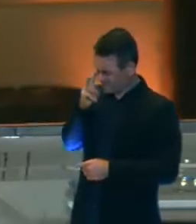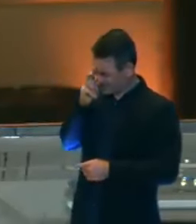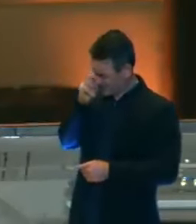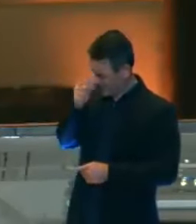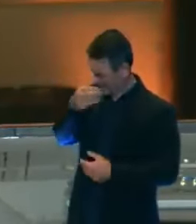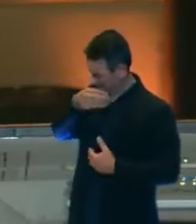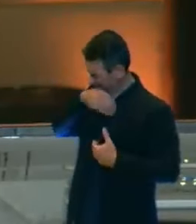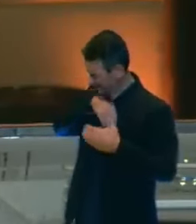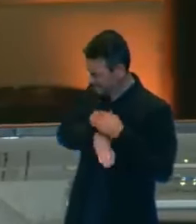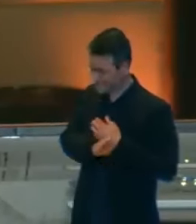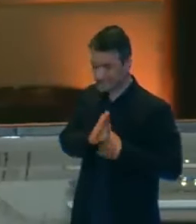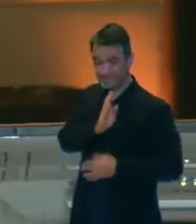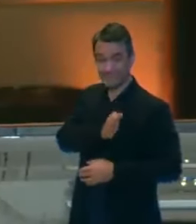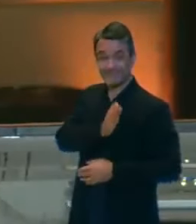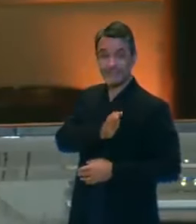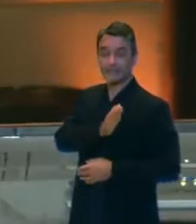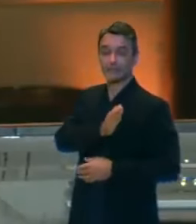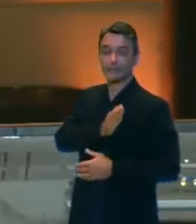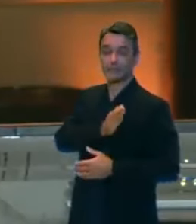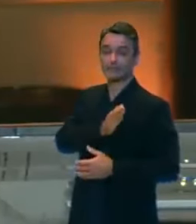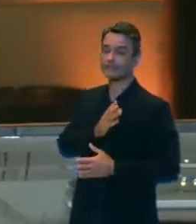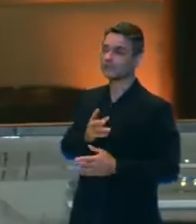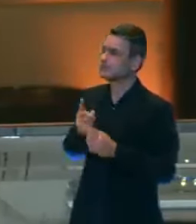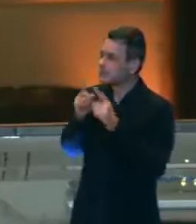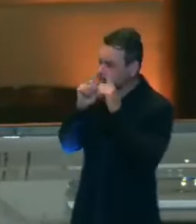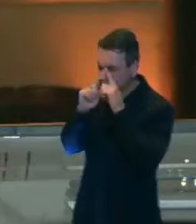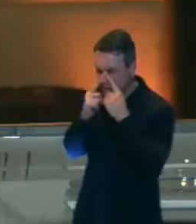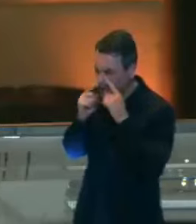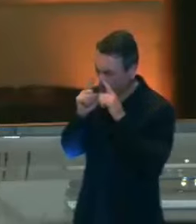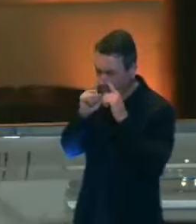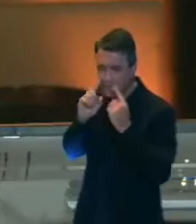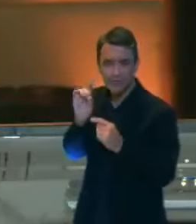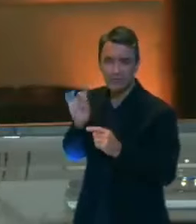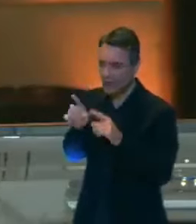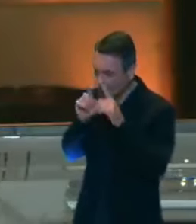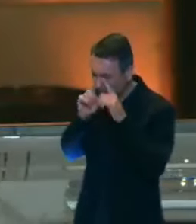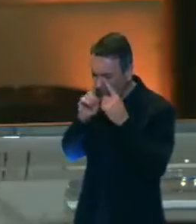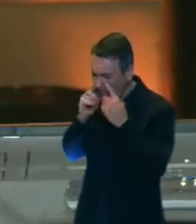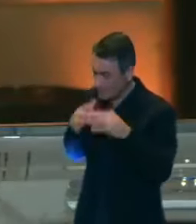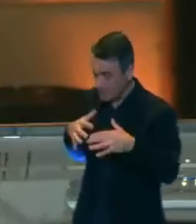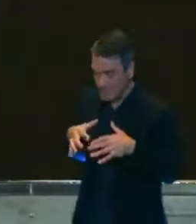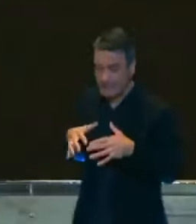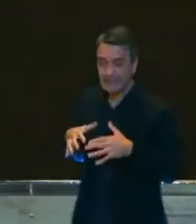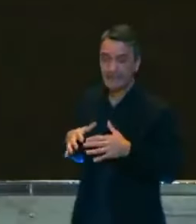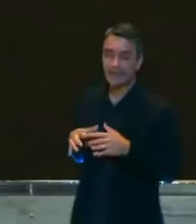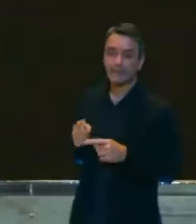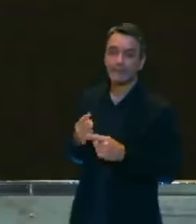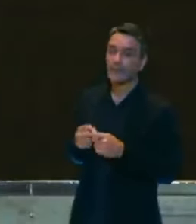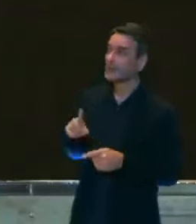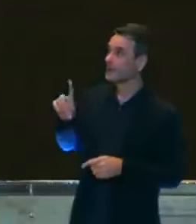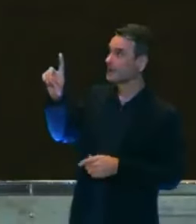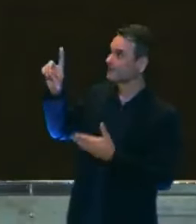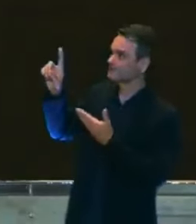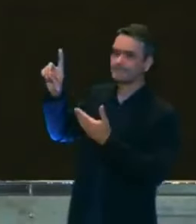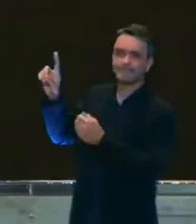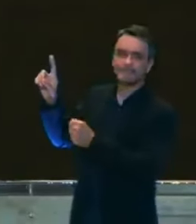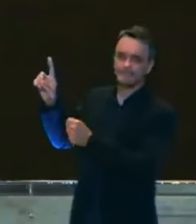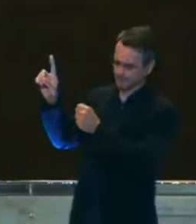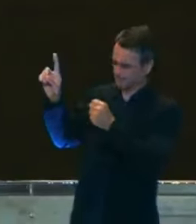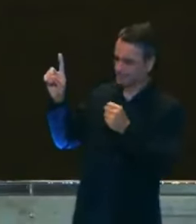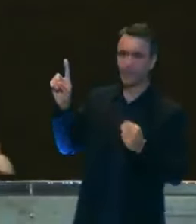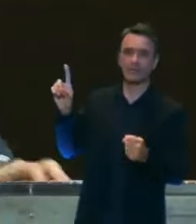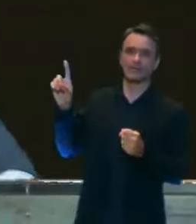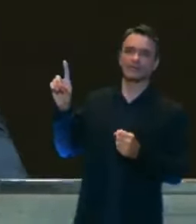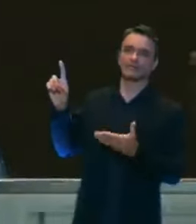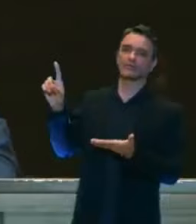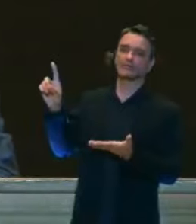no meu coração, que eu só conseguia chorar e tremer, porque Ele é Deus Todo-Poderoso.